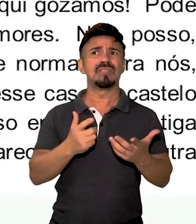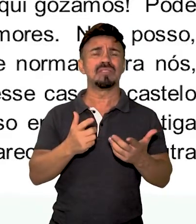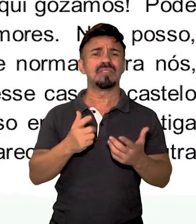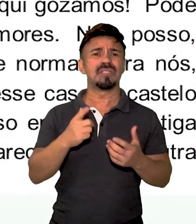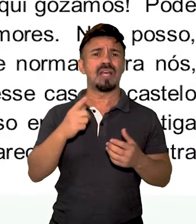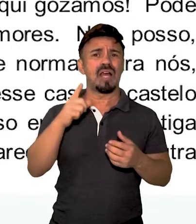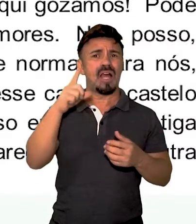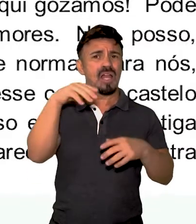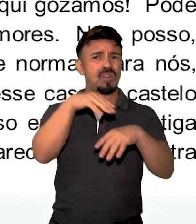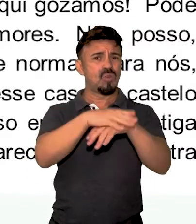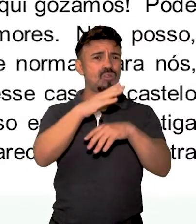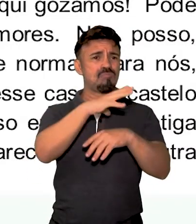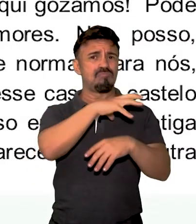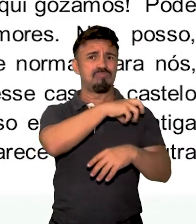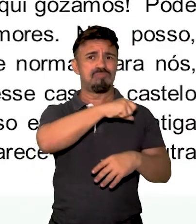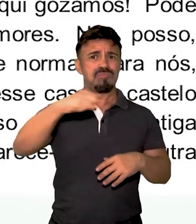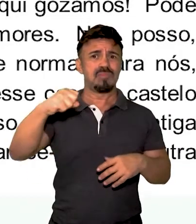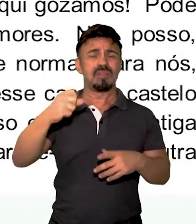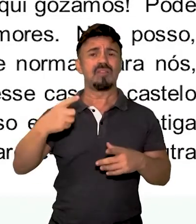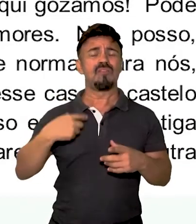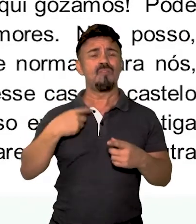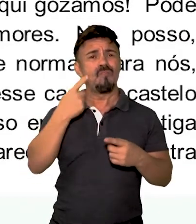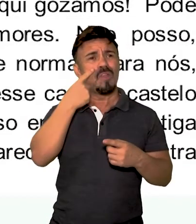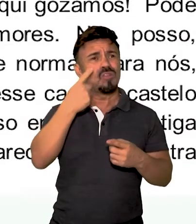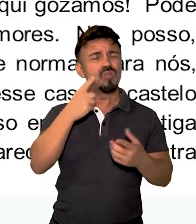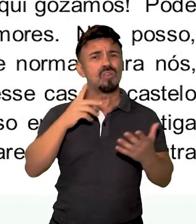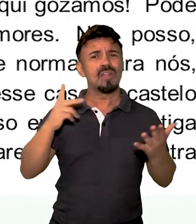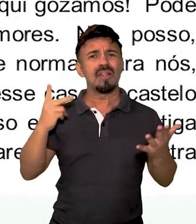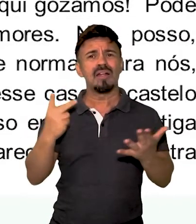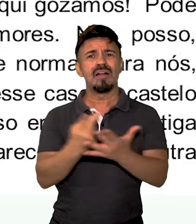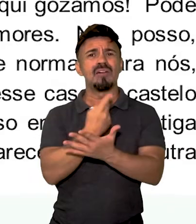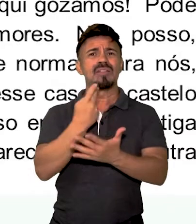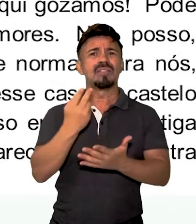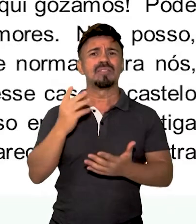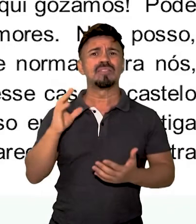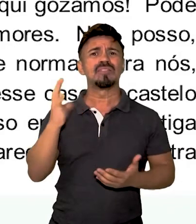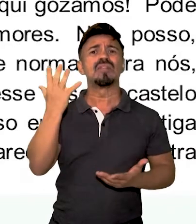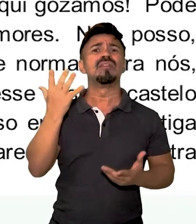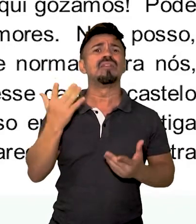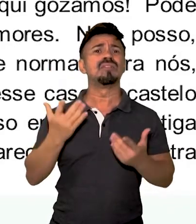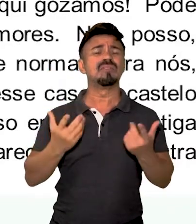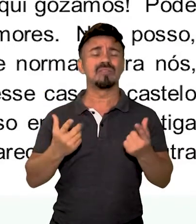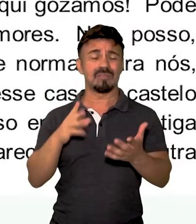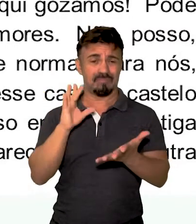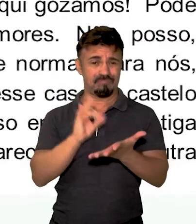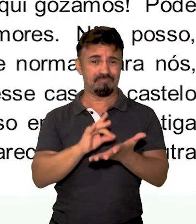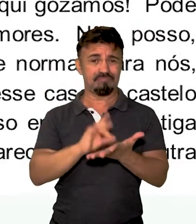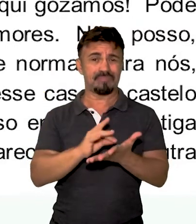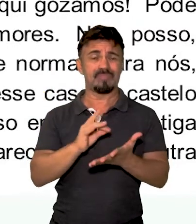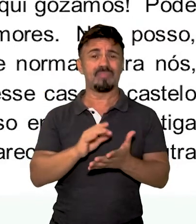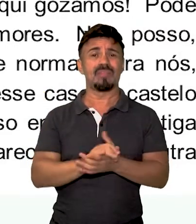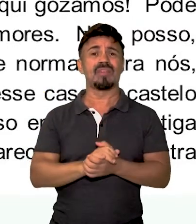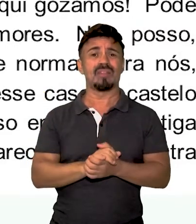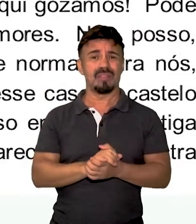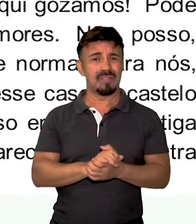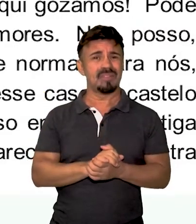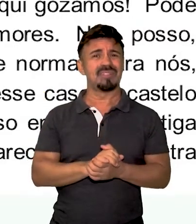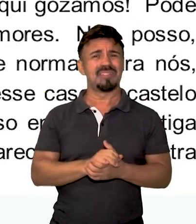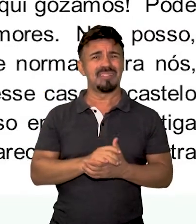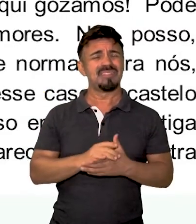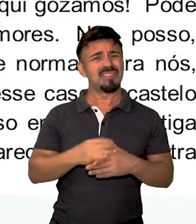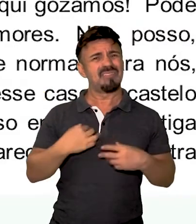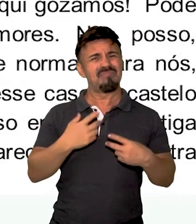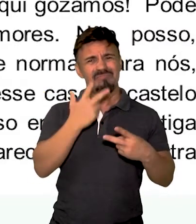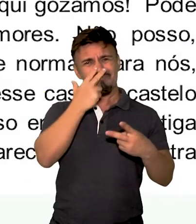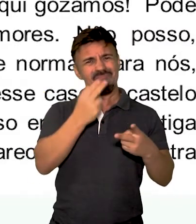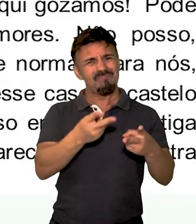noite. Vejo tudo como se estivesse acontecendo na realidade. E isto me dá a